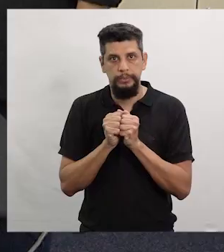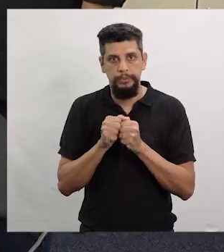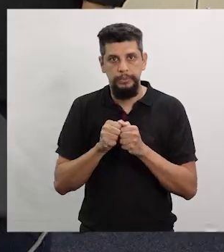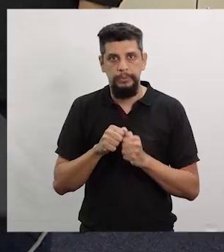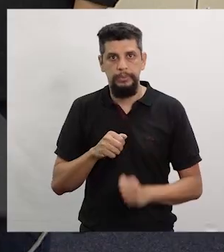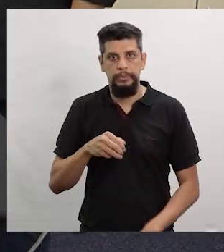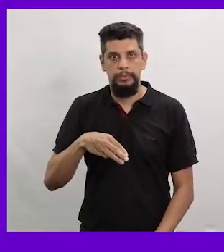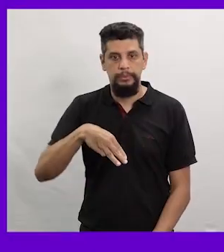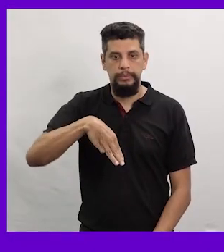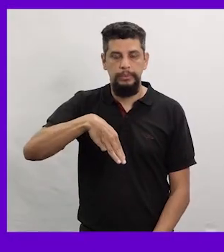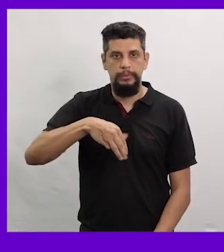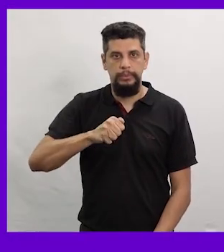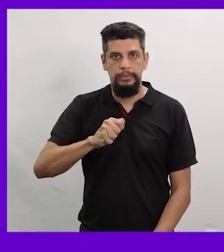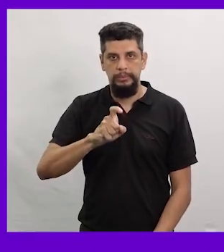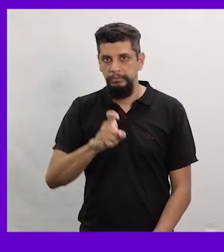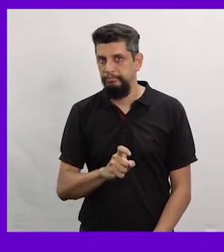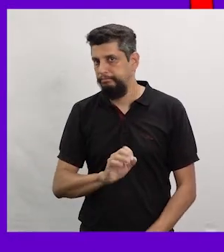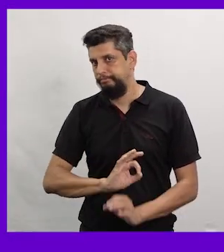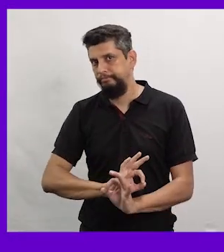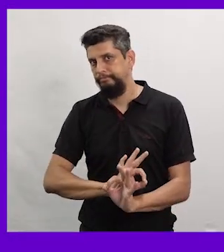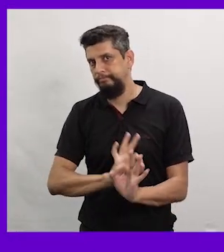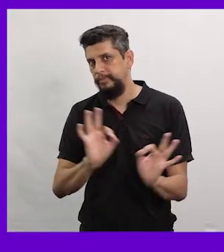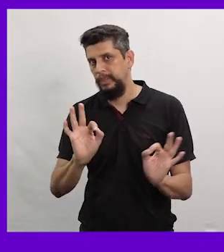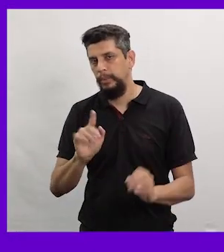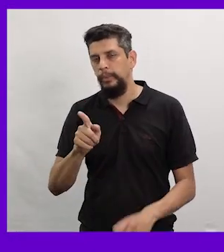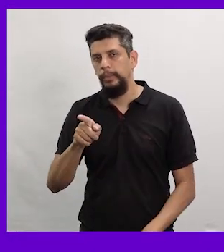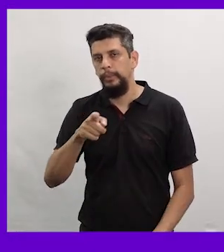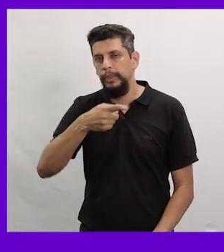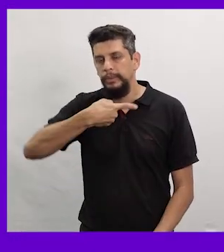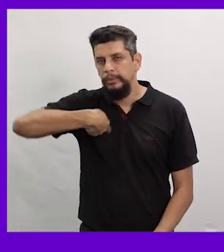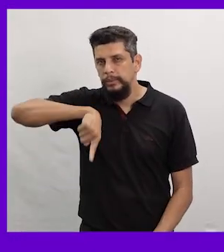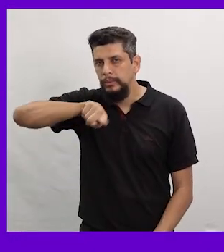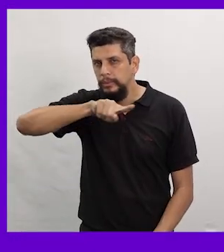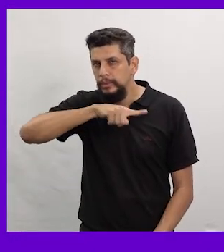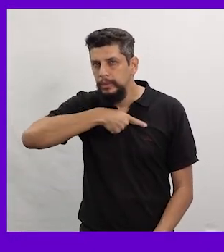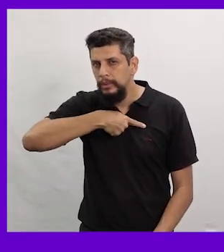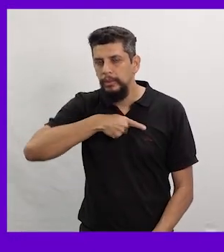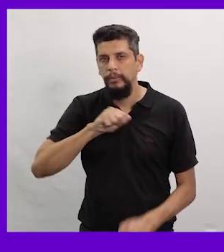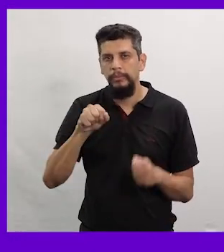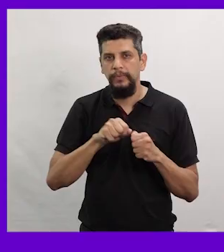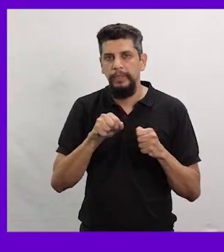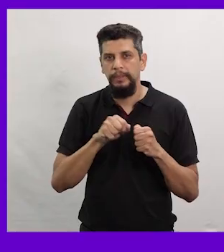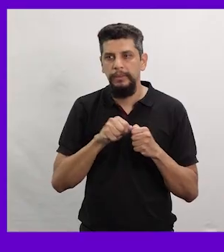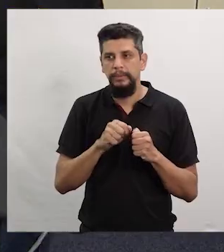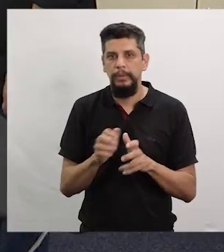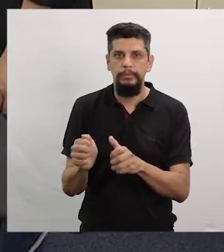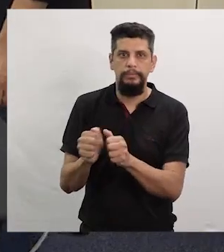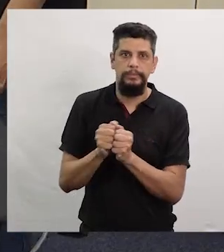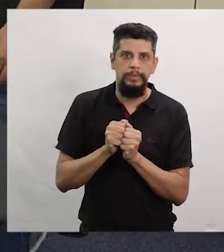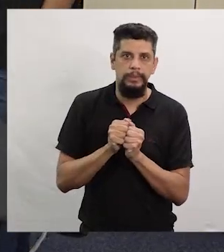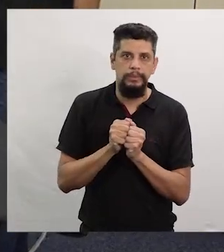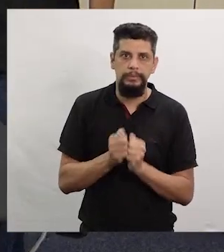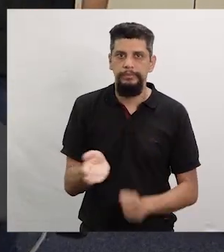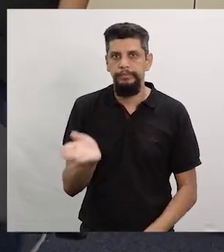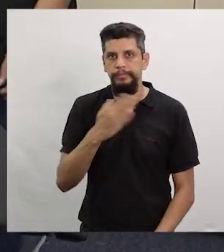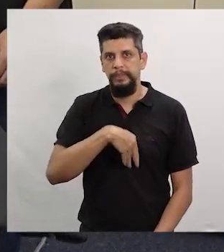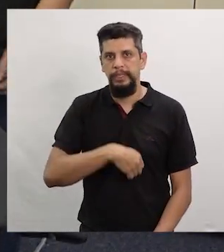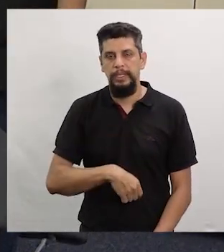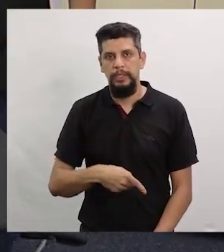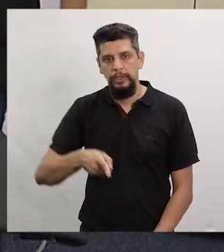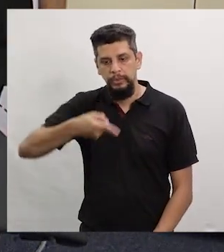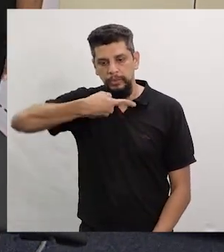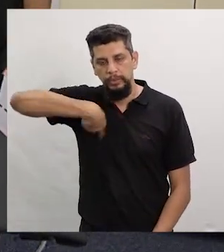junto com o Max muito bem o que que nós vamos fazer vamos junto professora vamos vamos lá nós